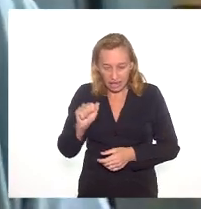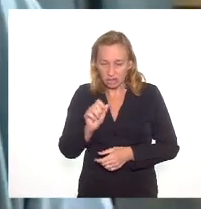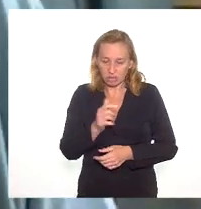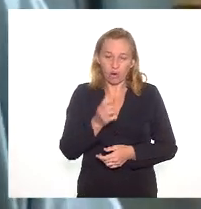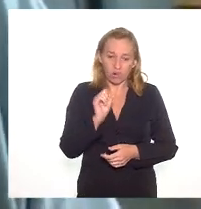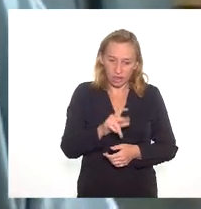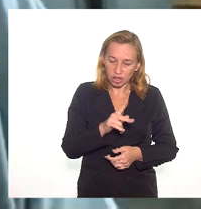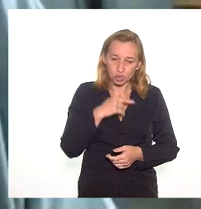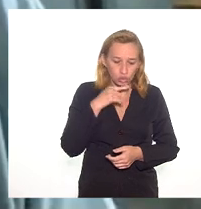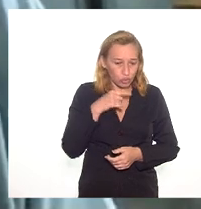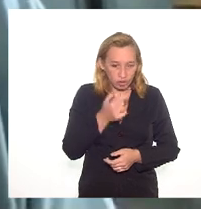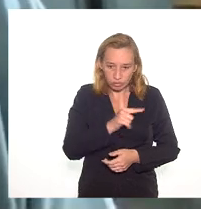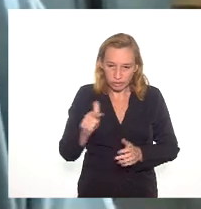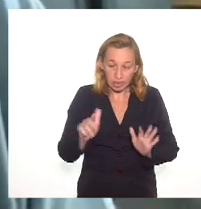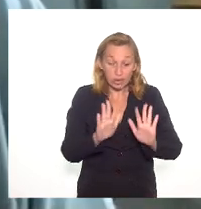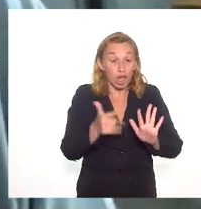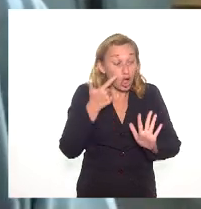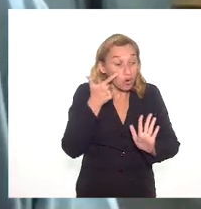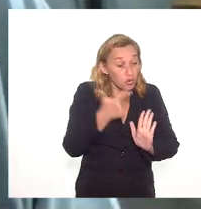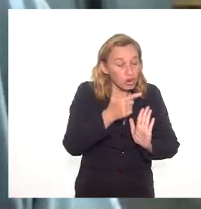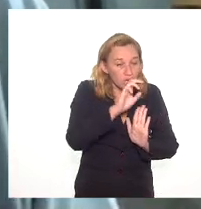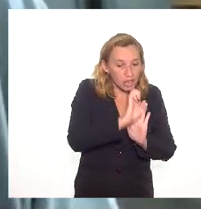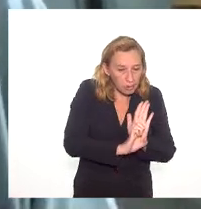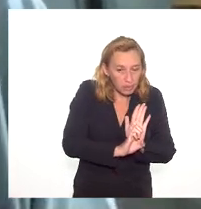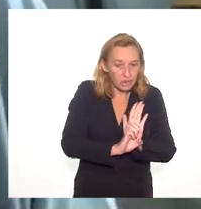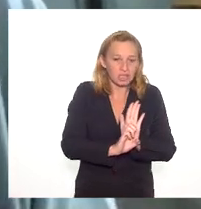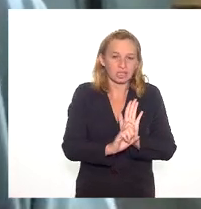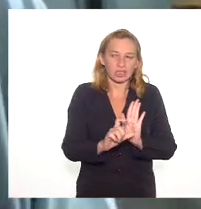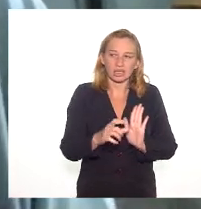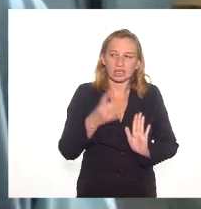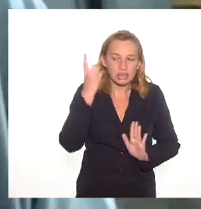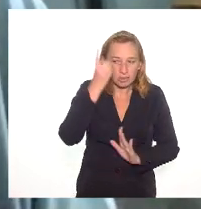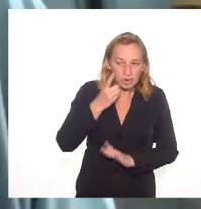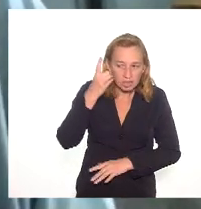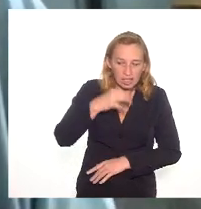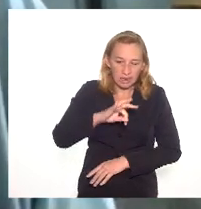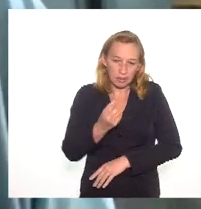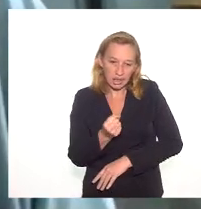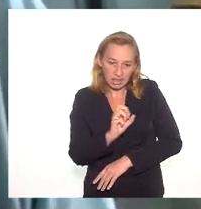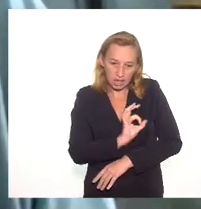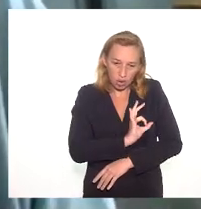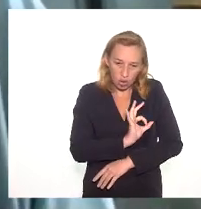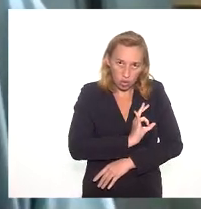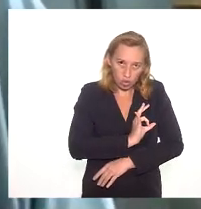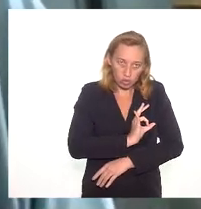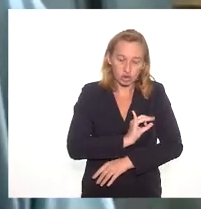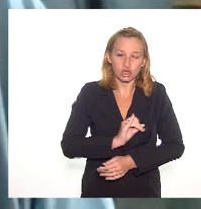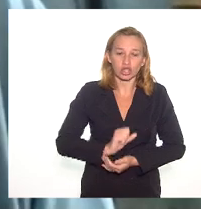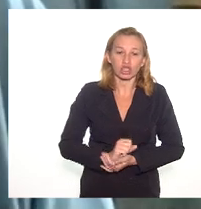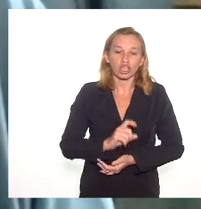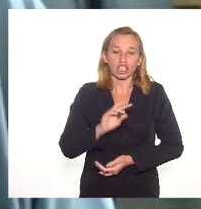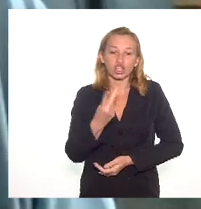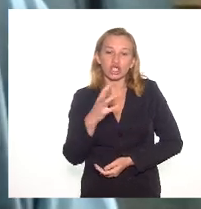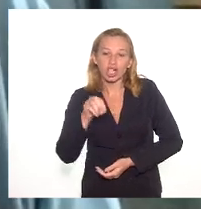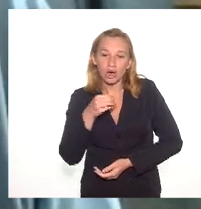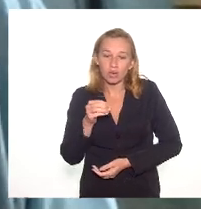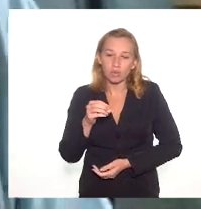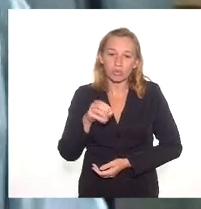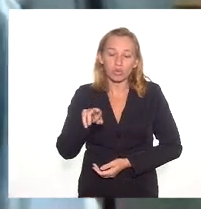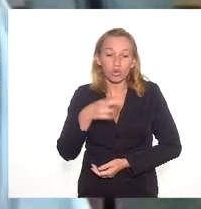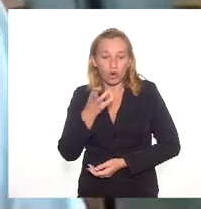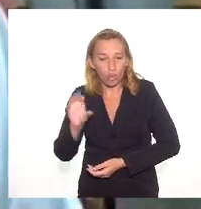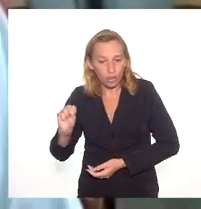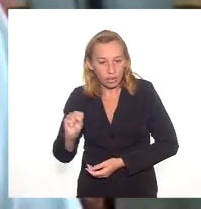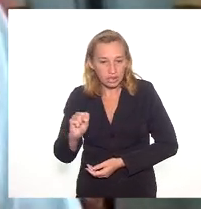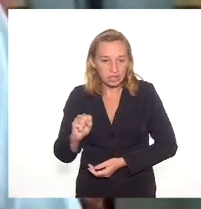dúvida. Eu vi que há emendas da deputada Marta Rocha, do Chicão Bulhões,